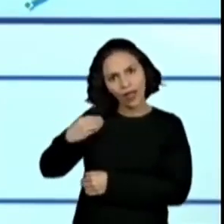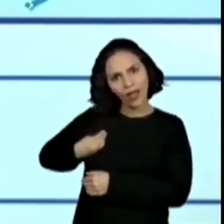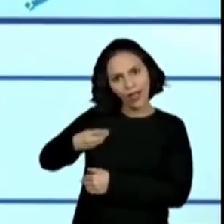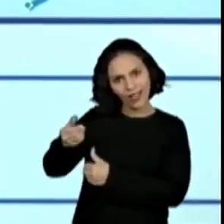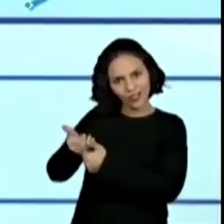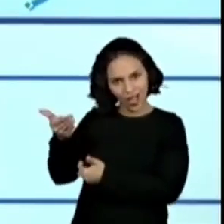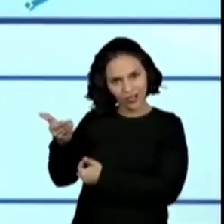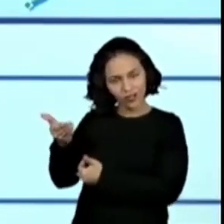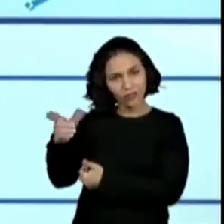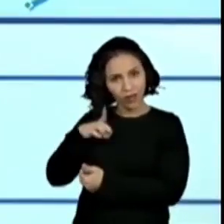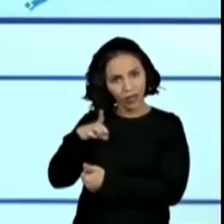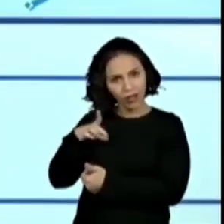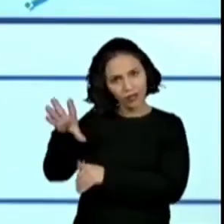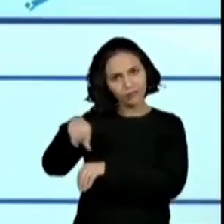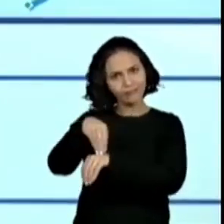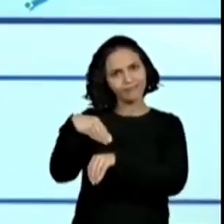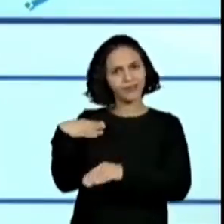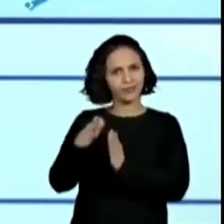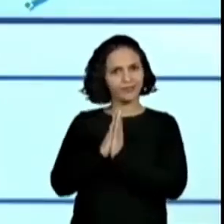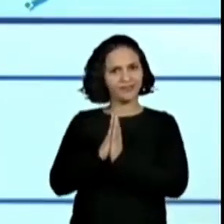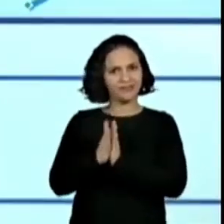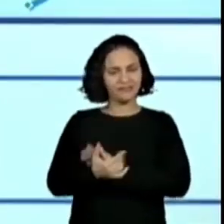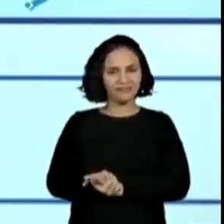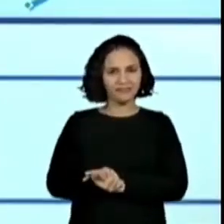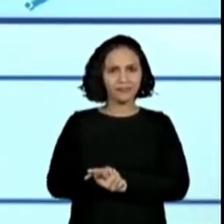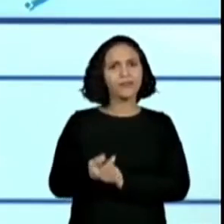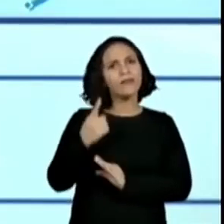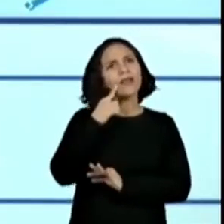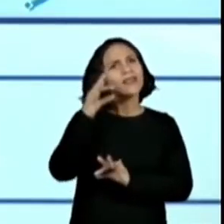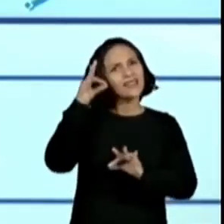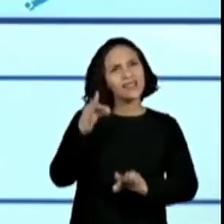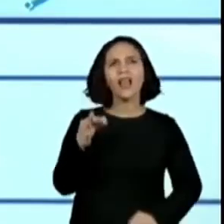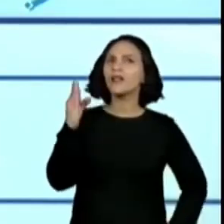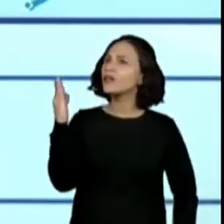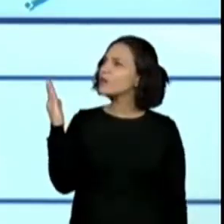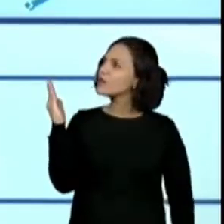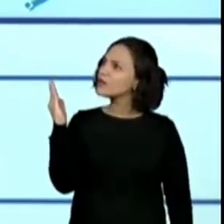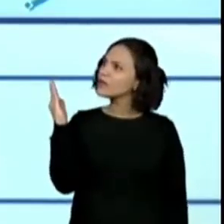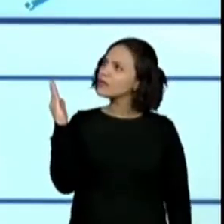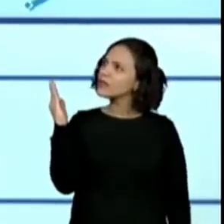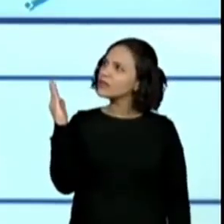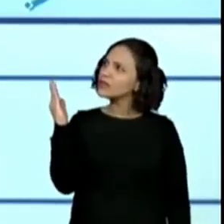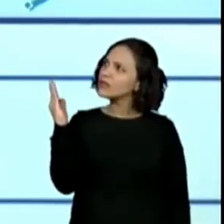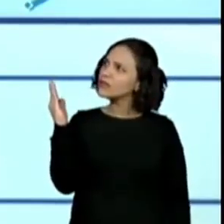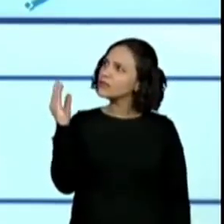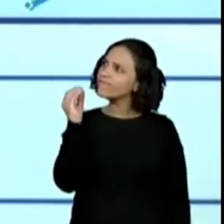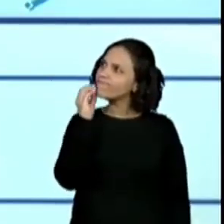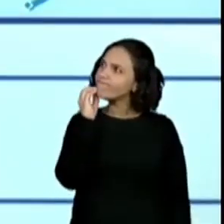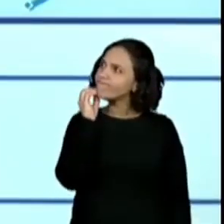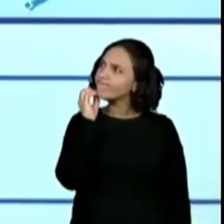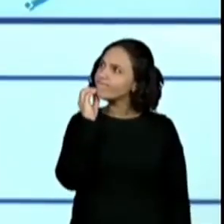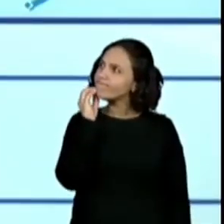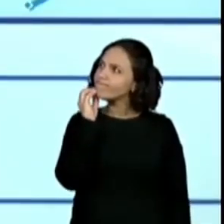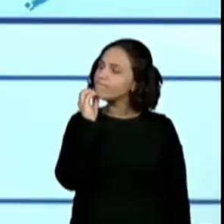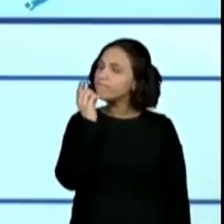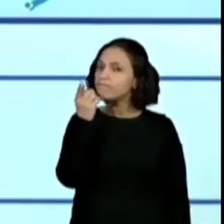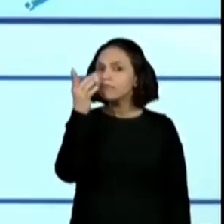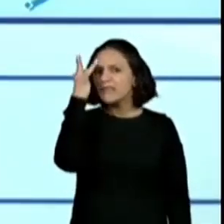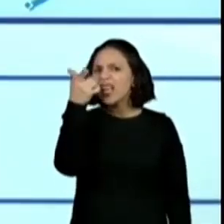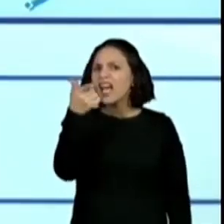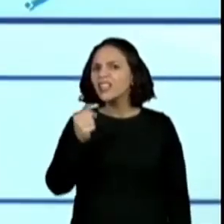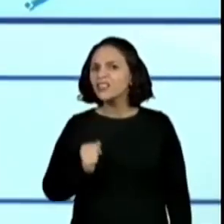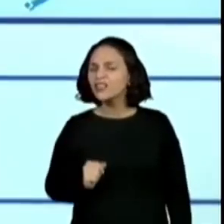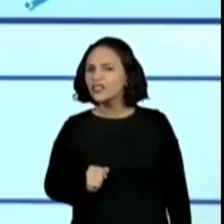para mim é correto afirmar que 30 + 70 = 99 mais